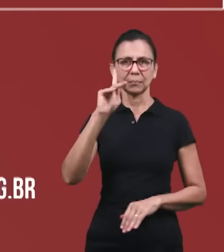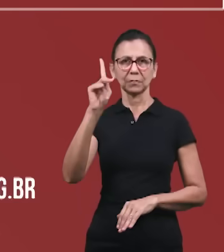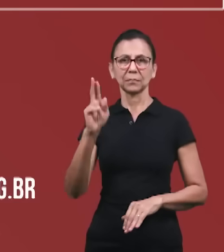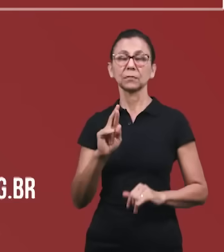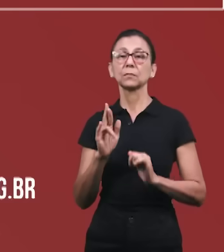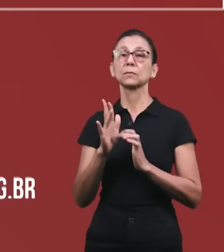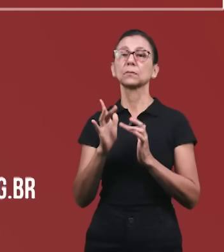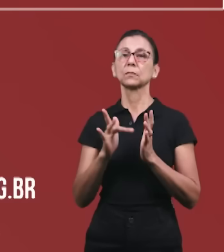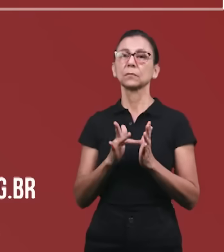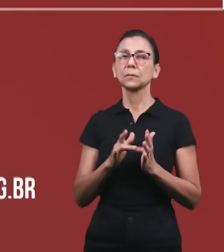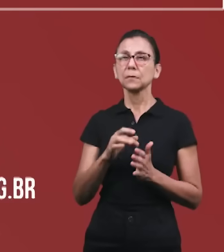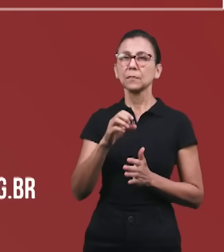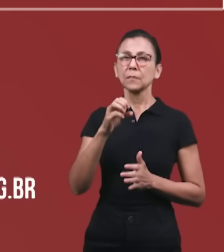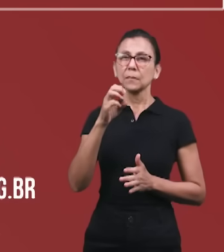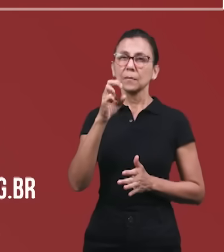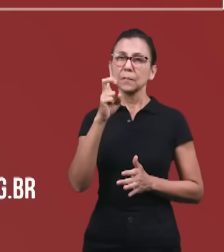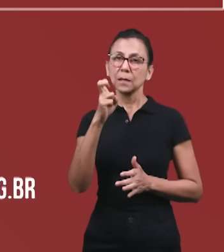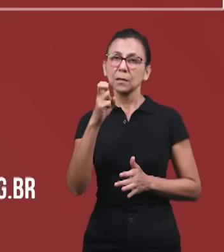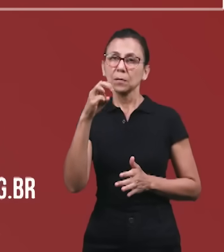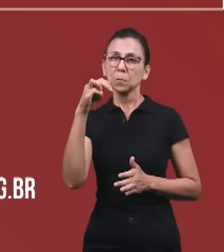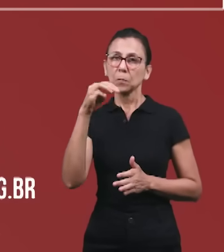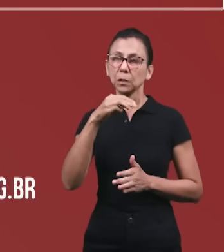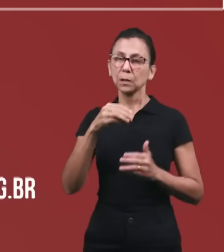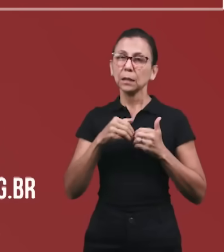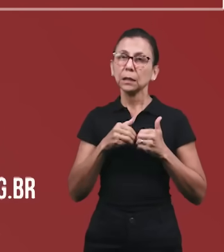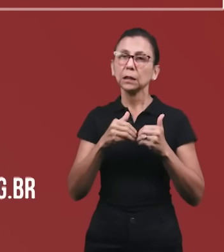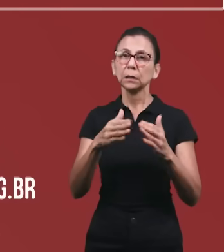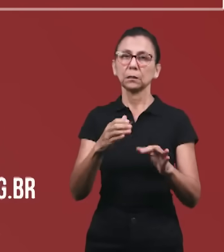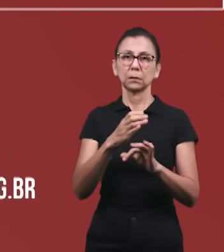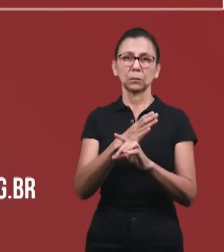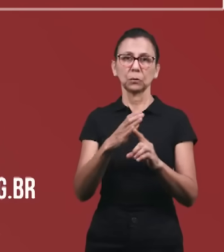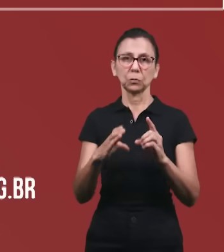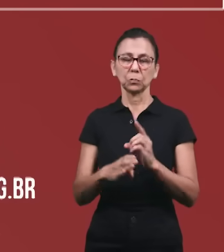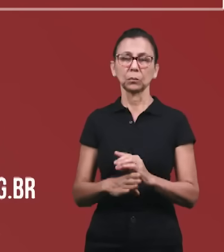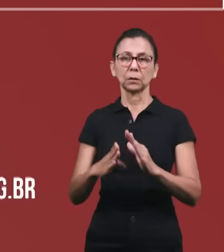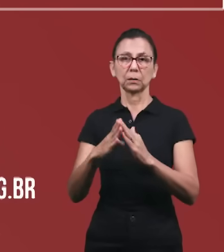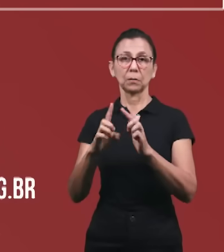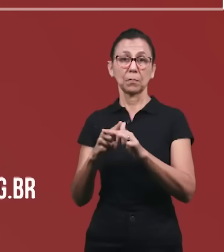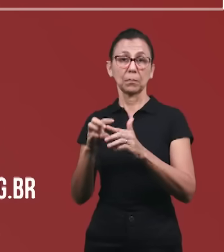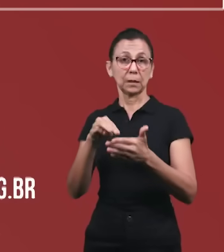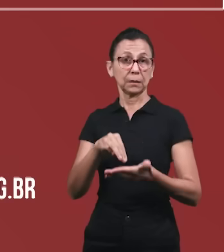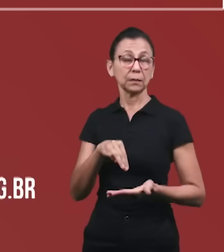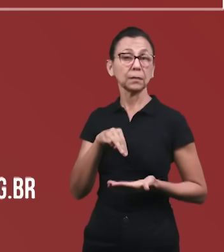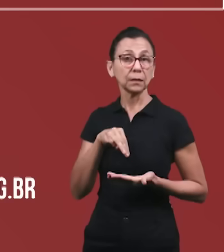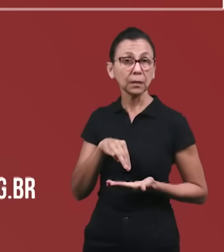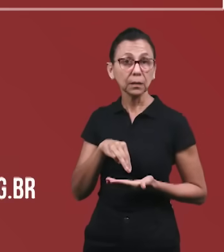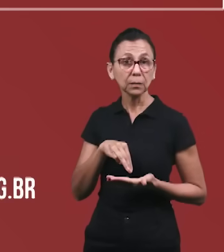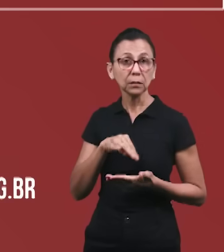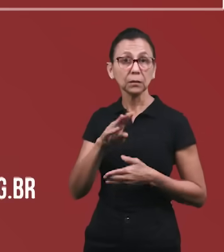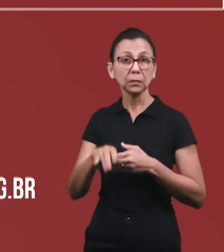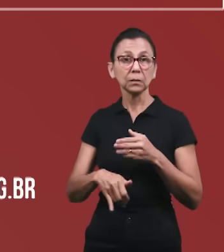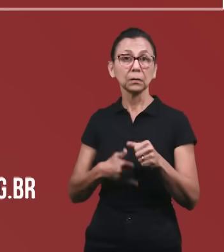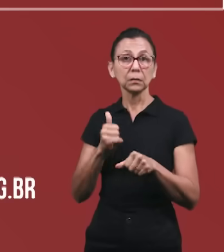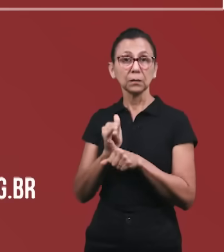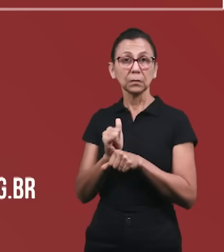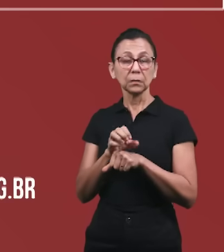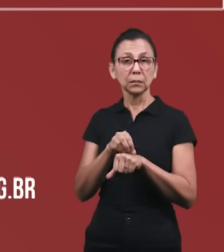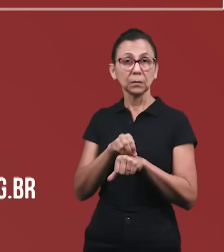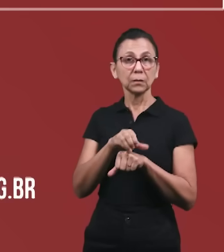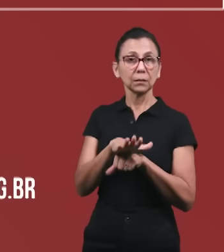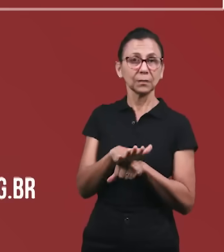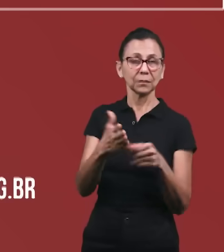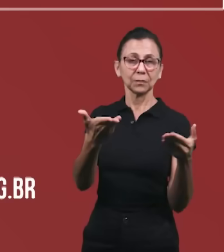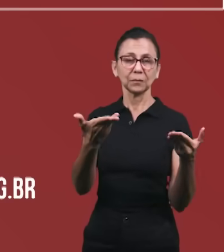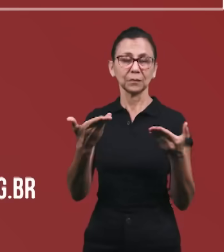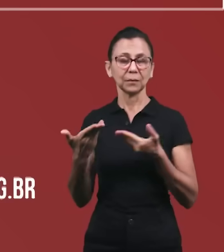A paz do Senhor Jesus. Dentro de 5 minutos, daremos início a um culto da Igreja Cristã Maranata, transmitido